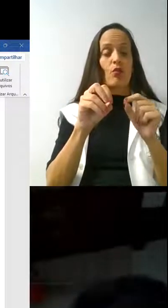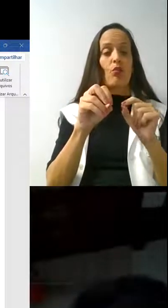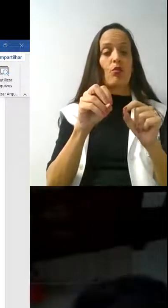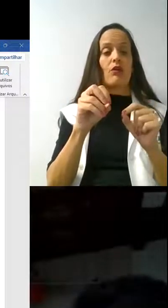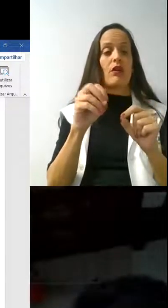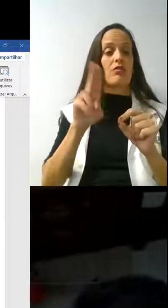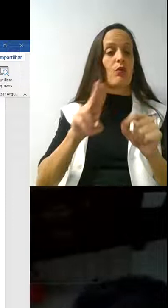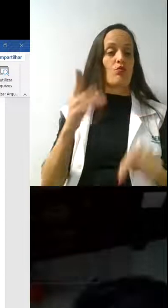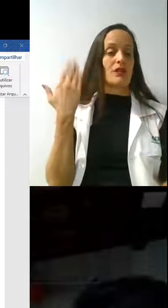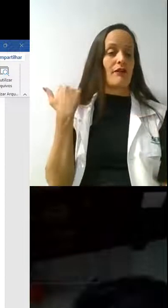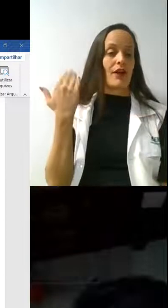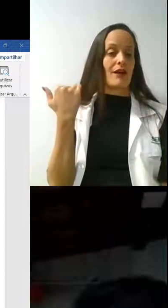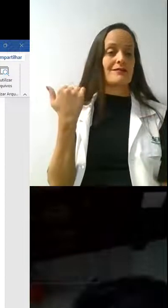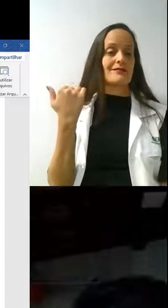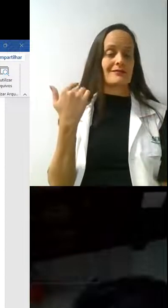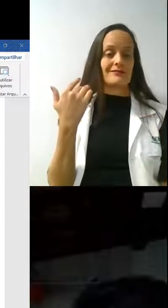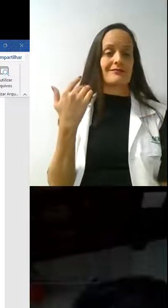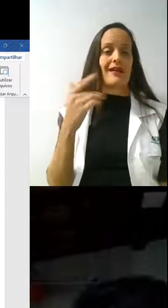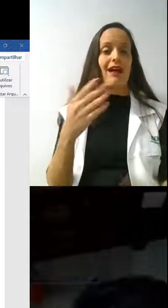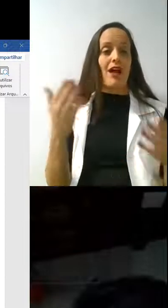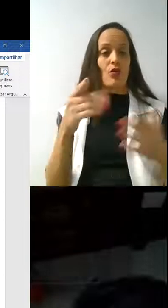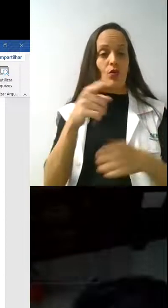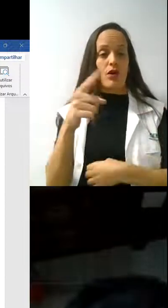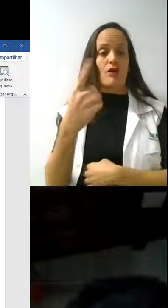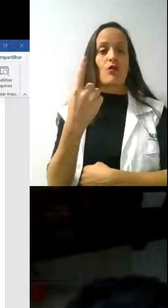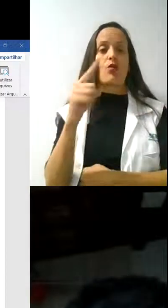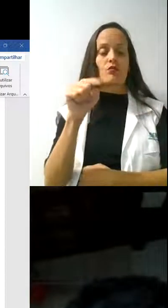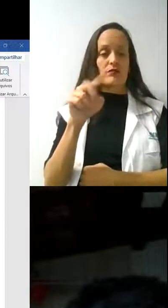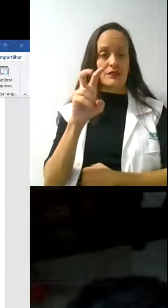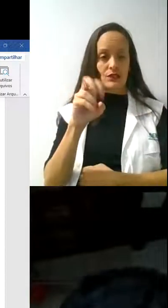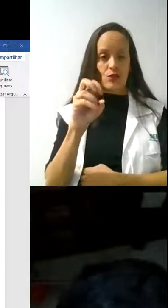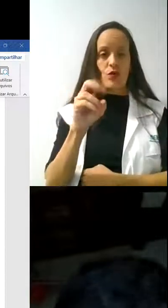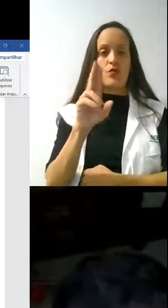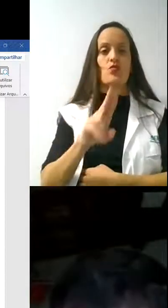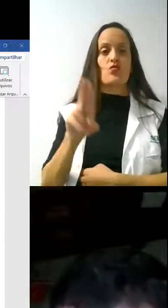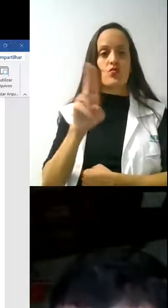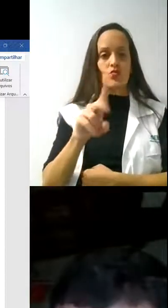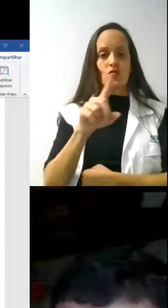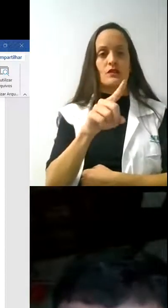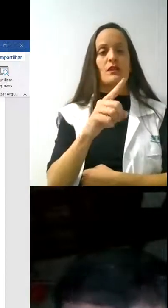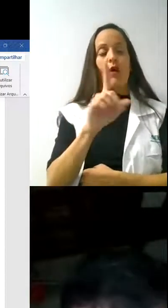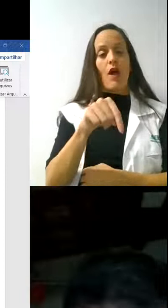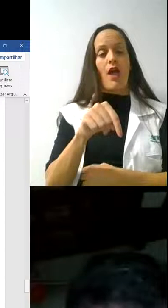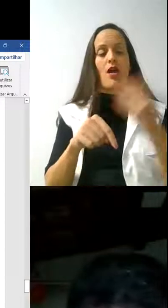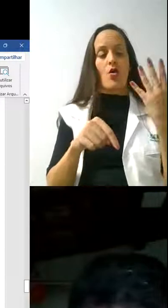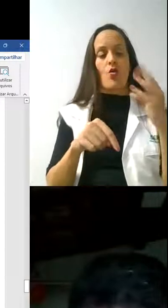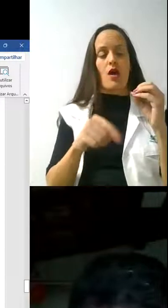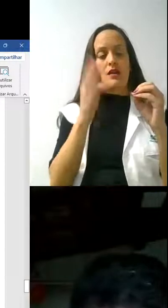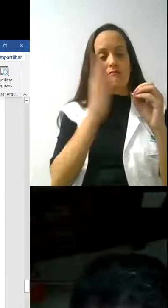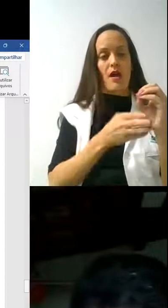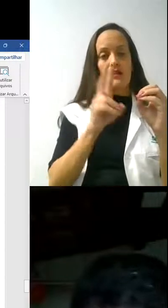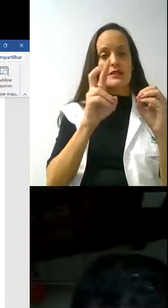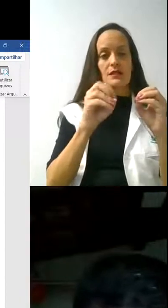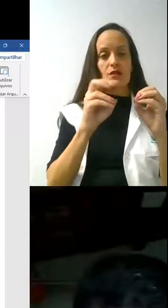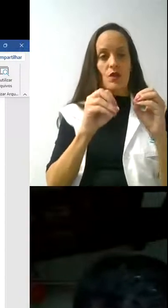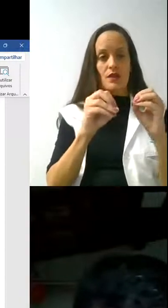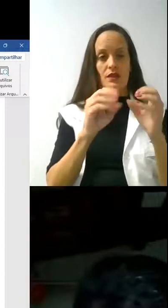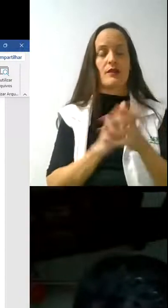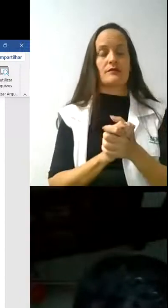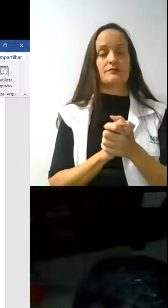40 dividido por 50 é igual a 0,8. Esse valor